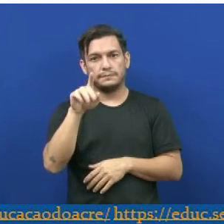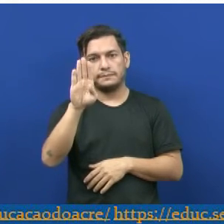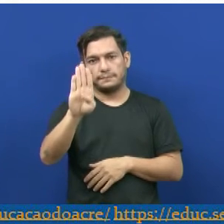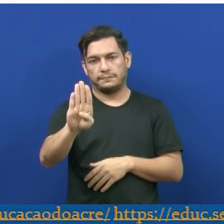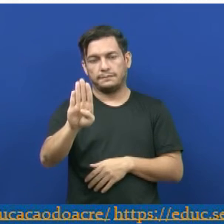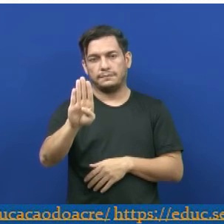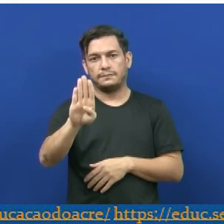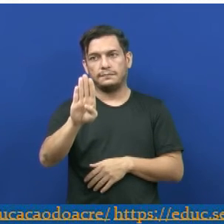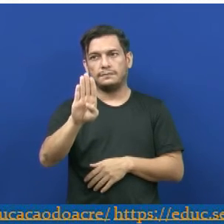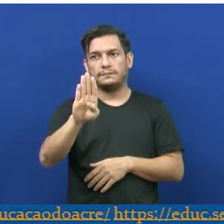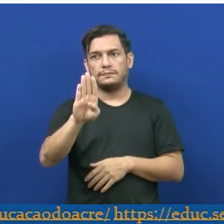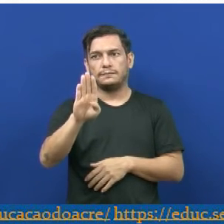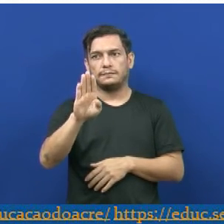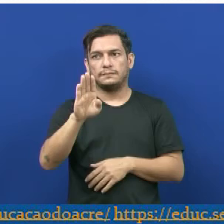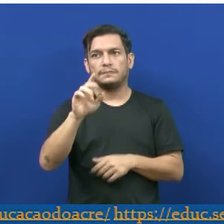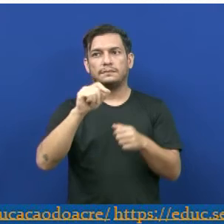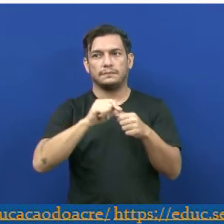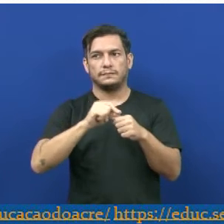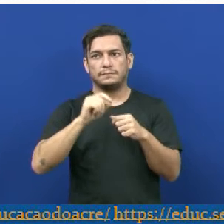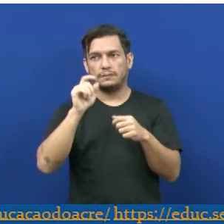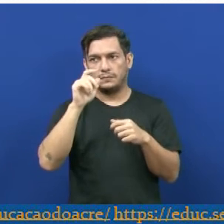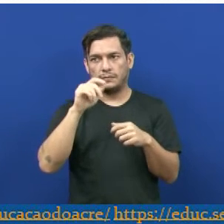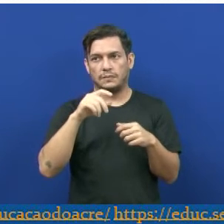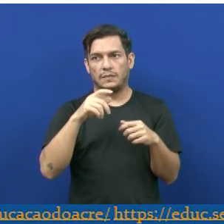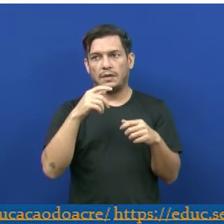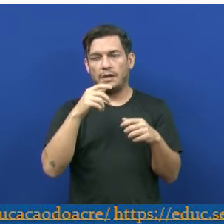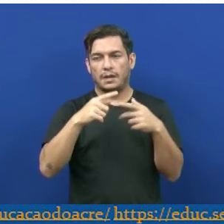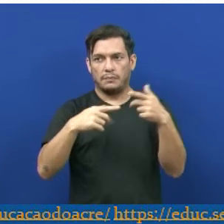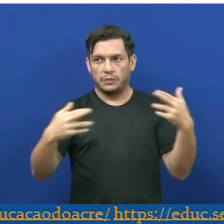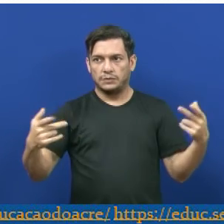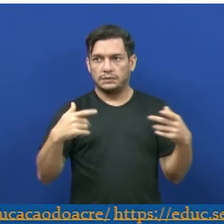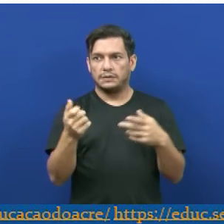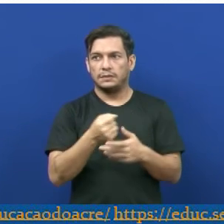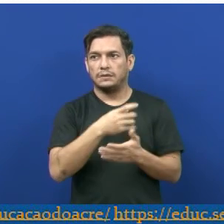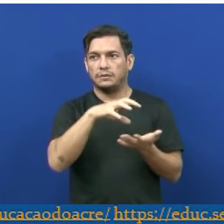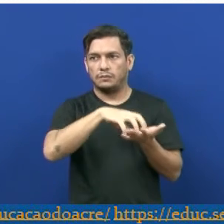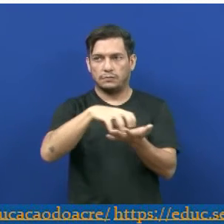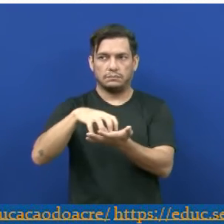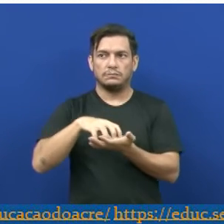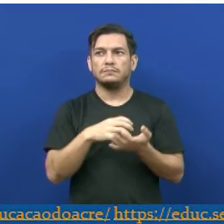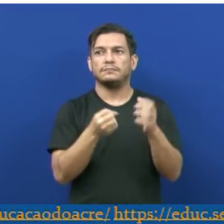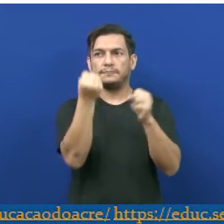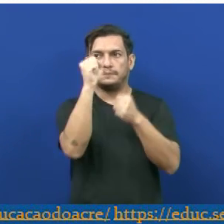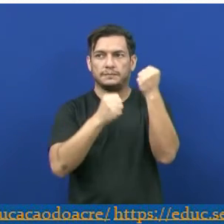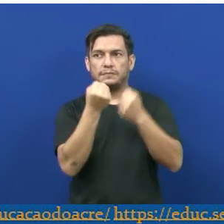correta, letra B, realização da produção em grandes unidades fabris e com intensa